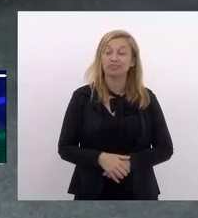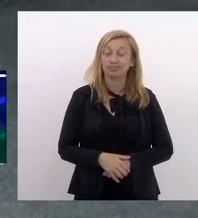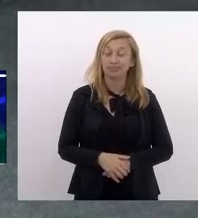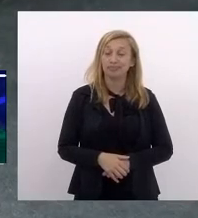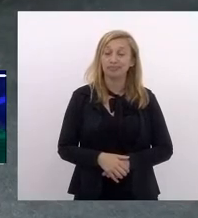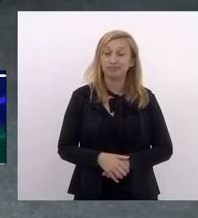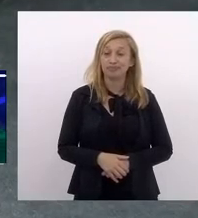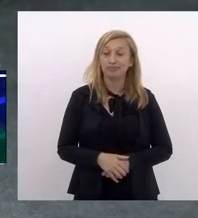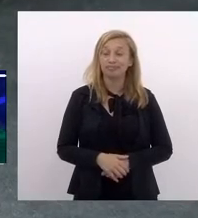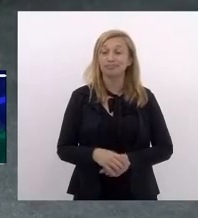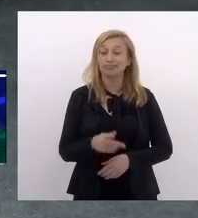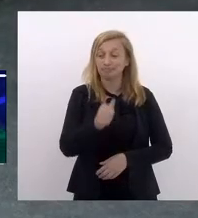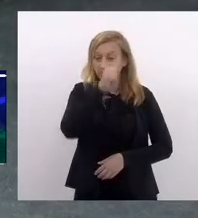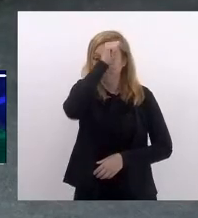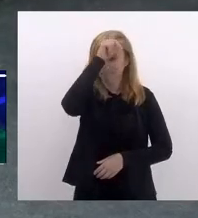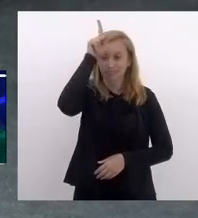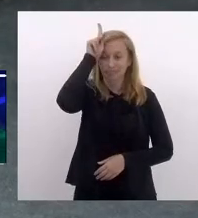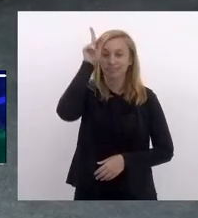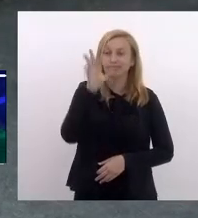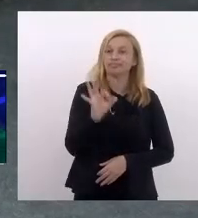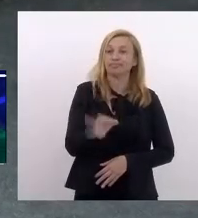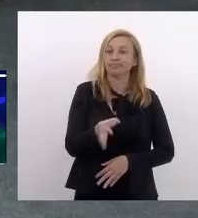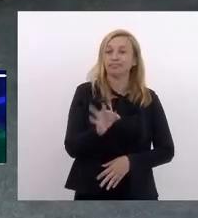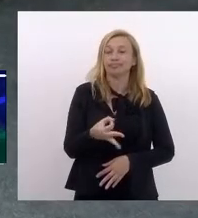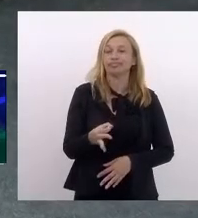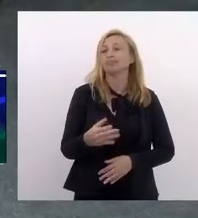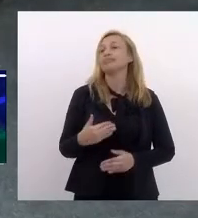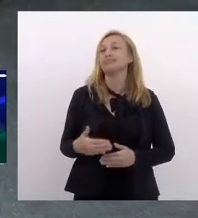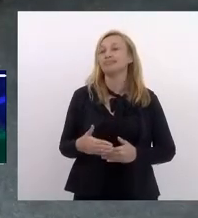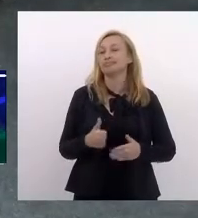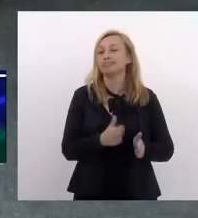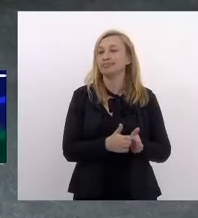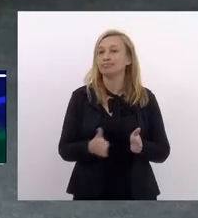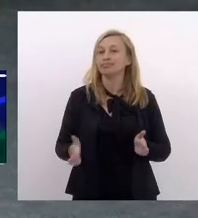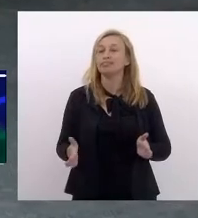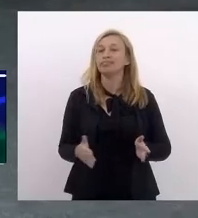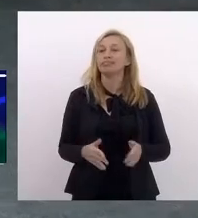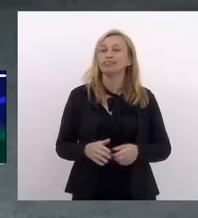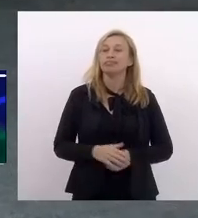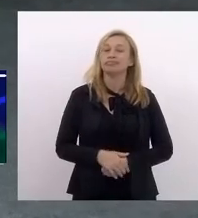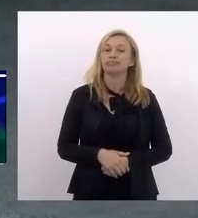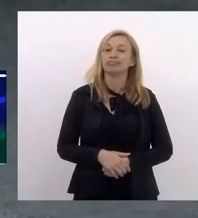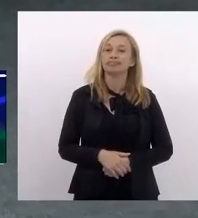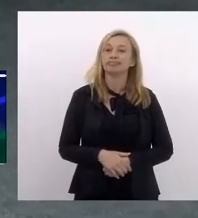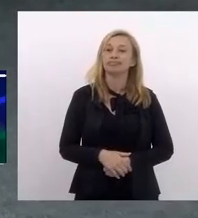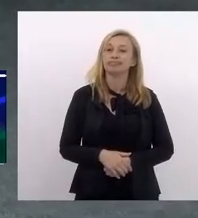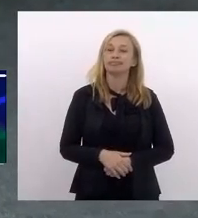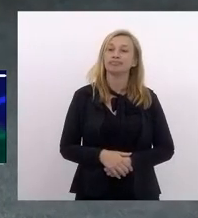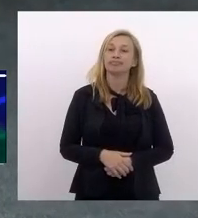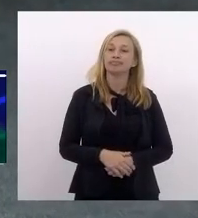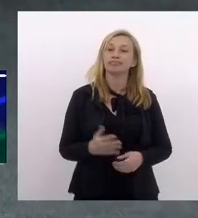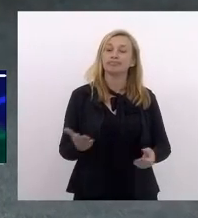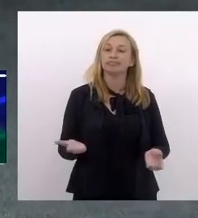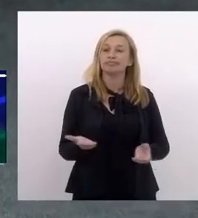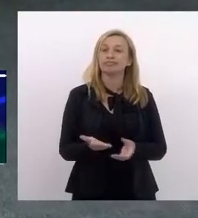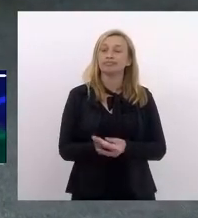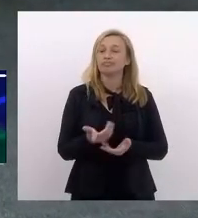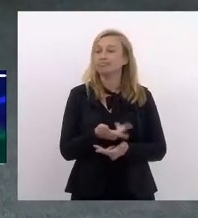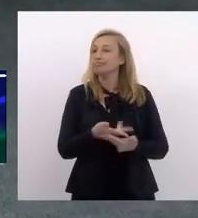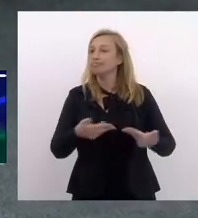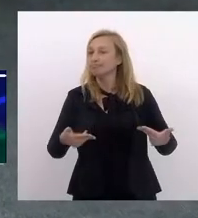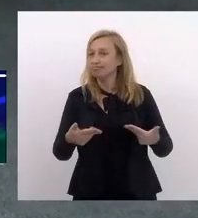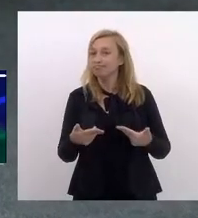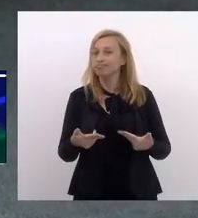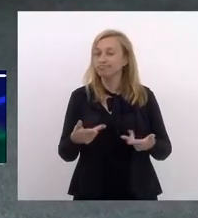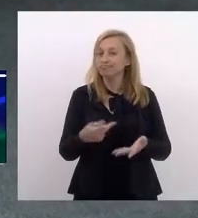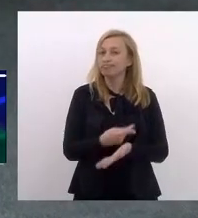como prefeito. De fato, o seu processo é um processo que decorre de vários